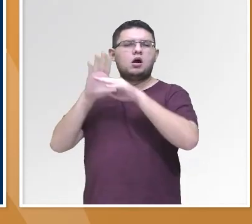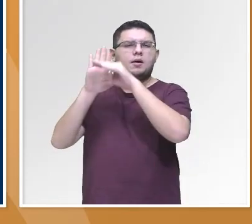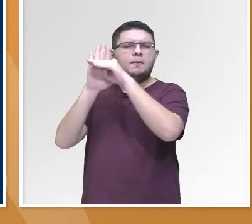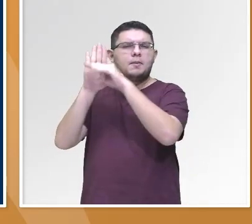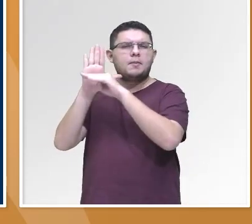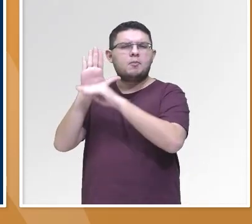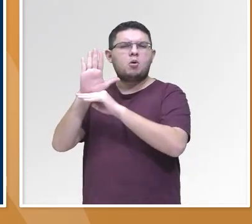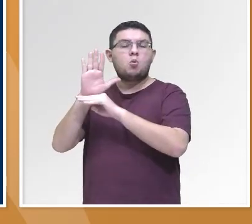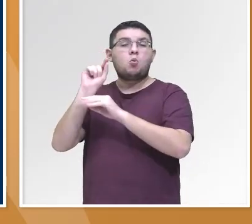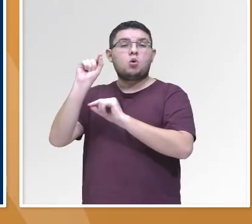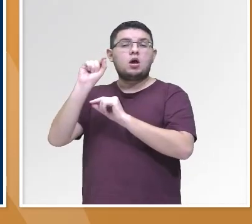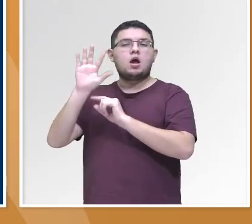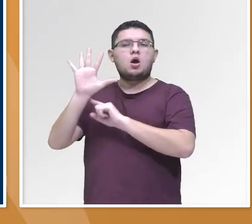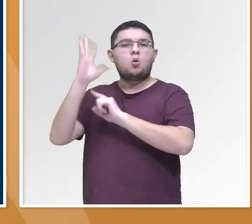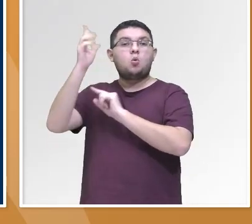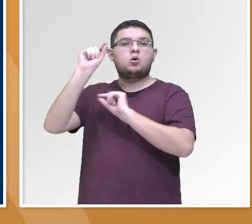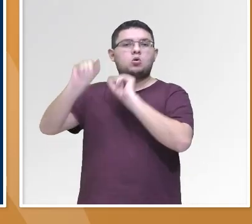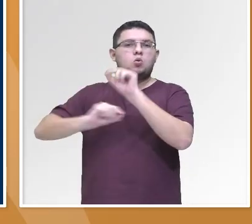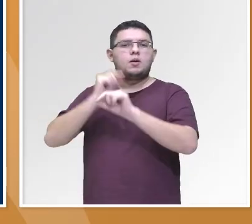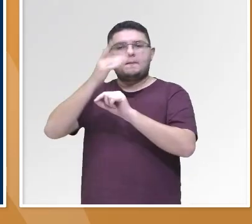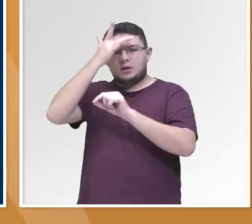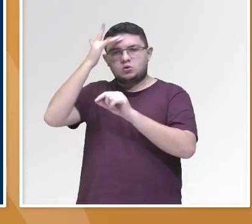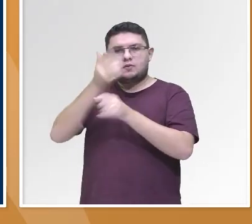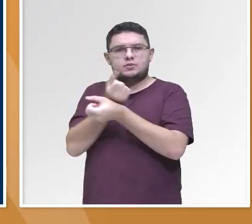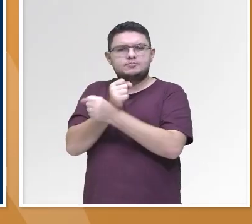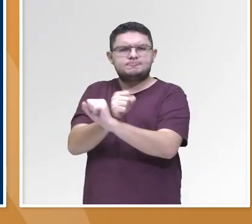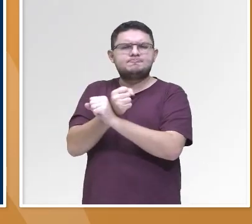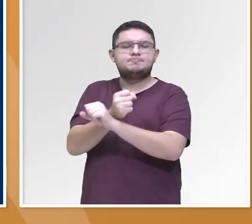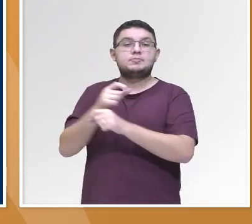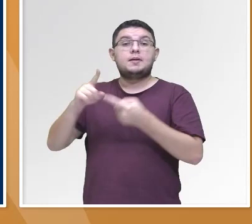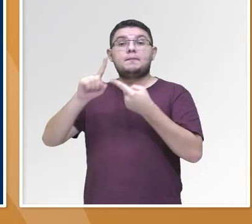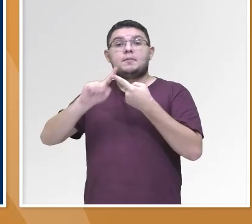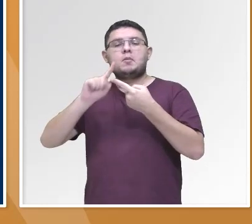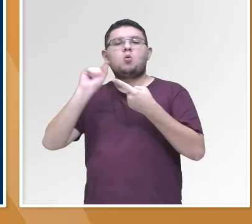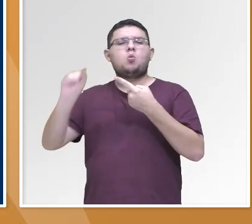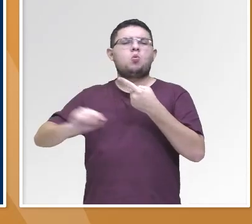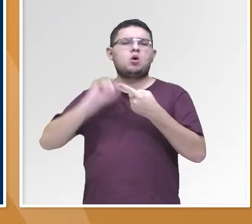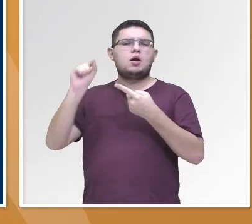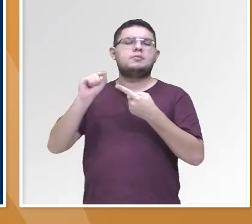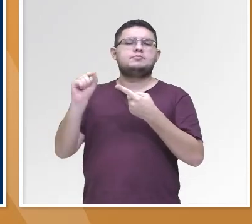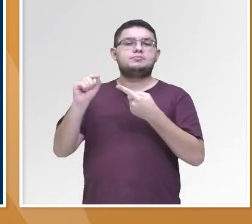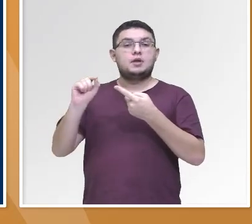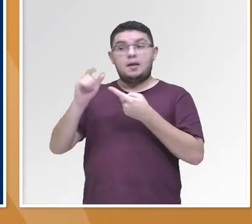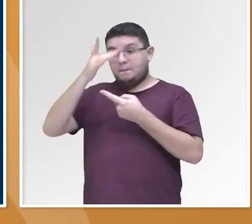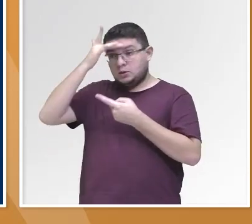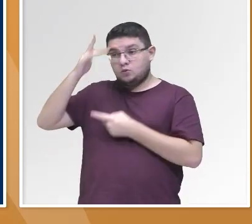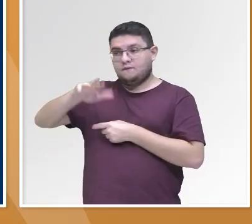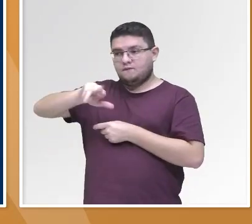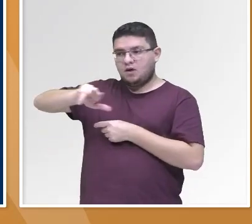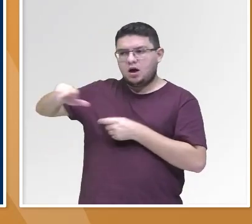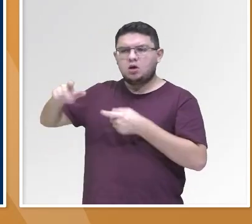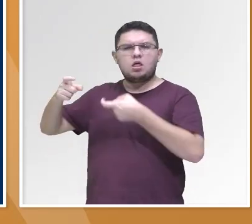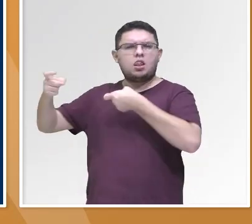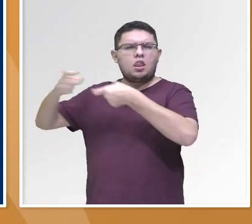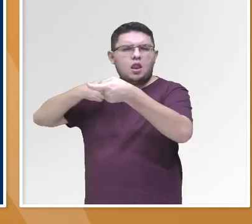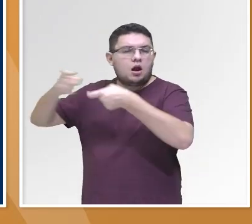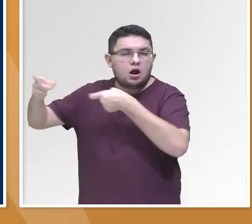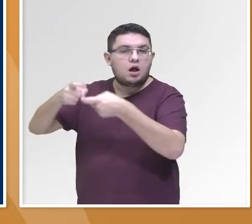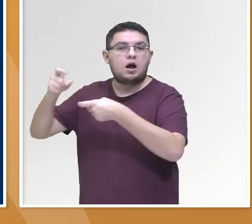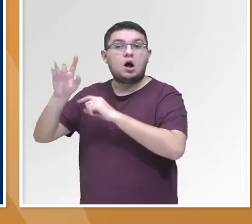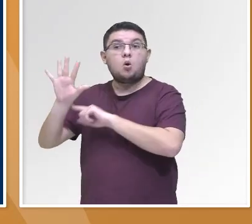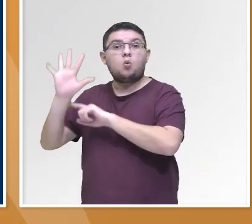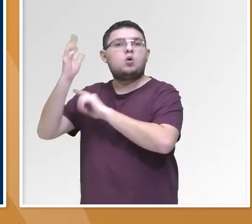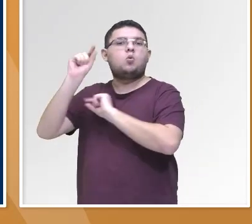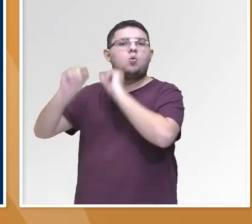tornar pessoas escravas. A primeira delas, poderiam ser prisioneiros de guerra. Como assim, professor, prisioneiros de guerra? Era muito comum,